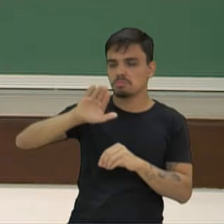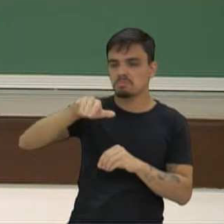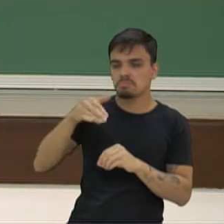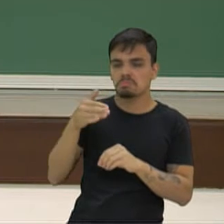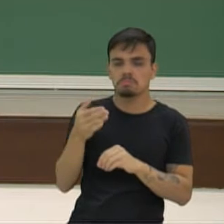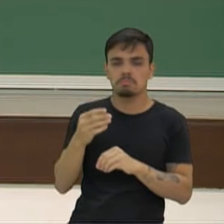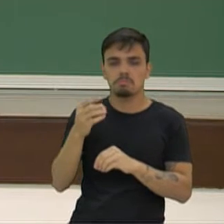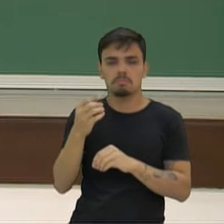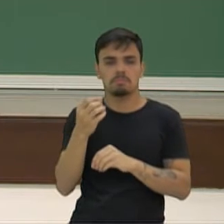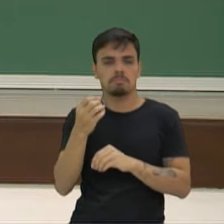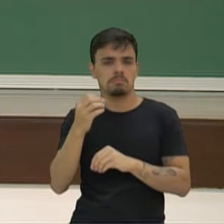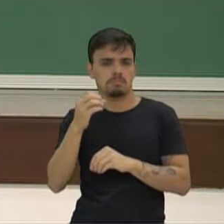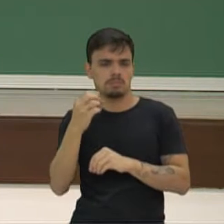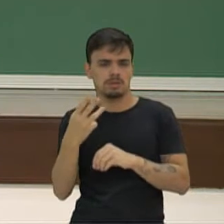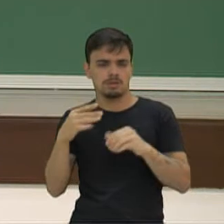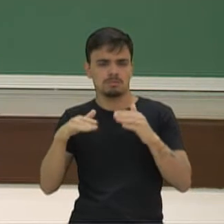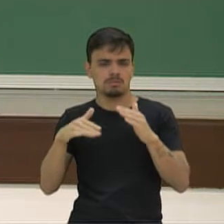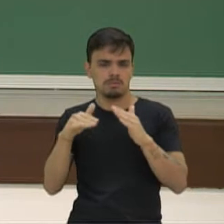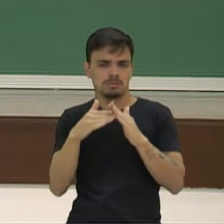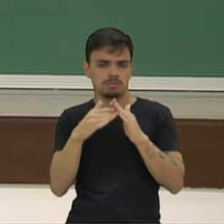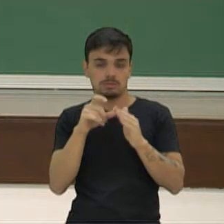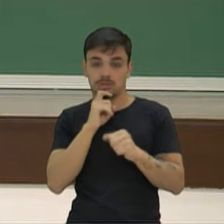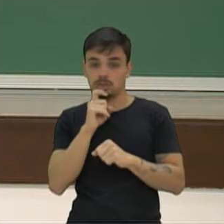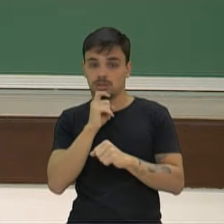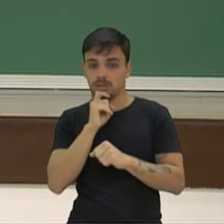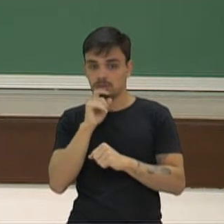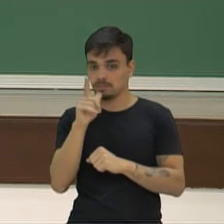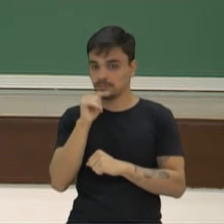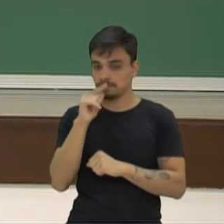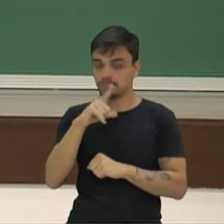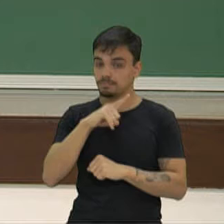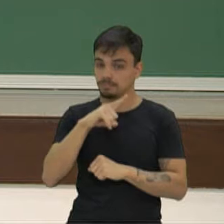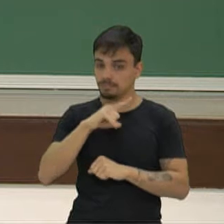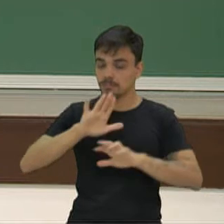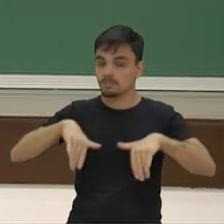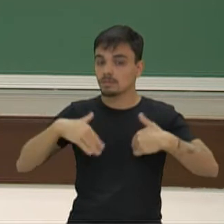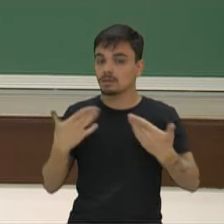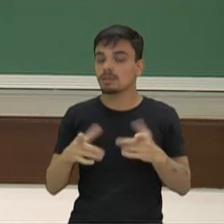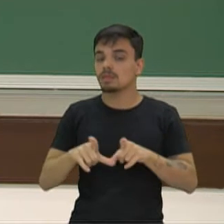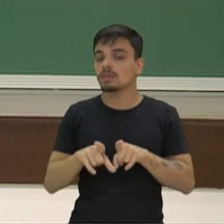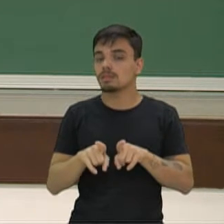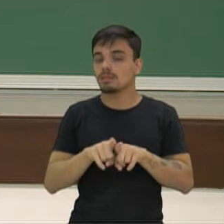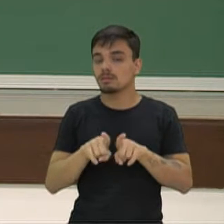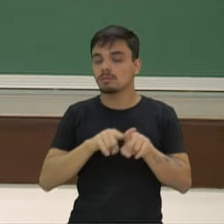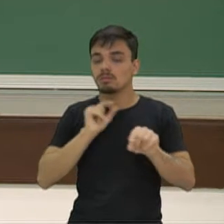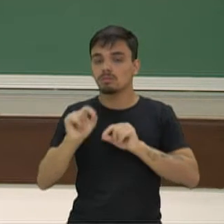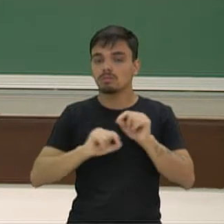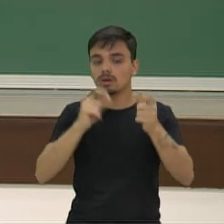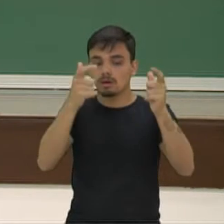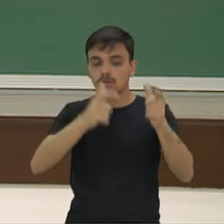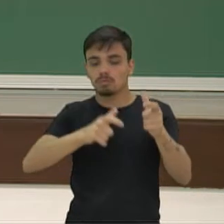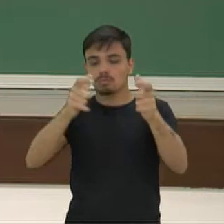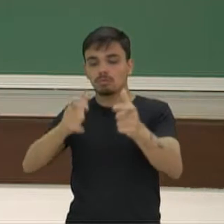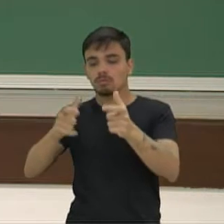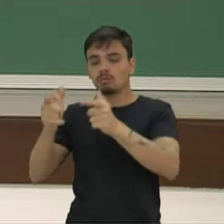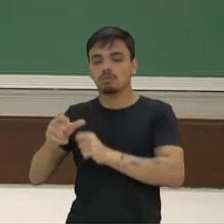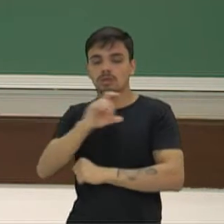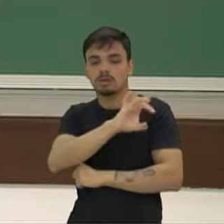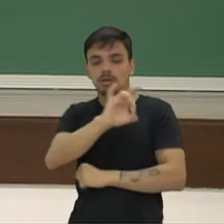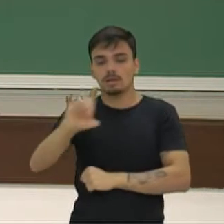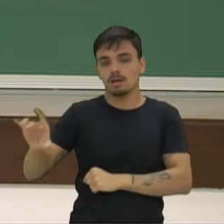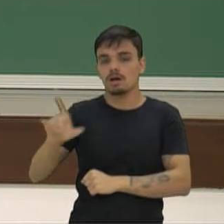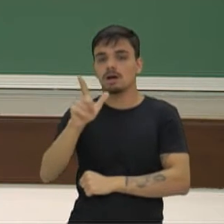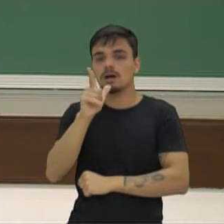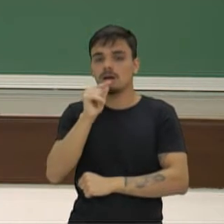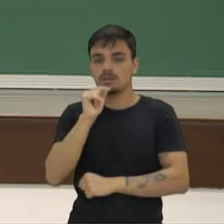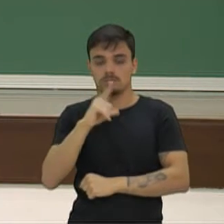2,5% e 3% de água doce congelada. E daí, onde que está cada uma dessas águas que